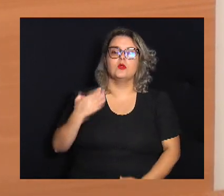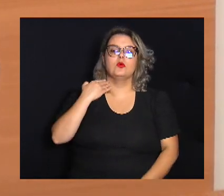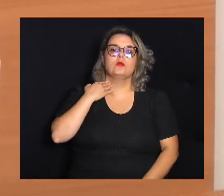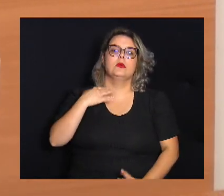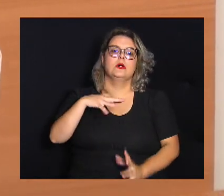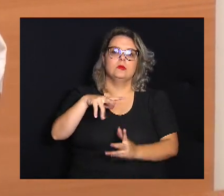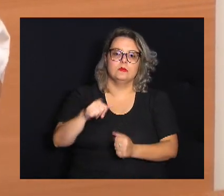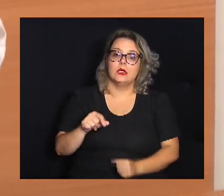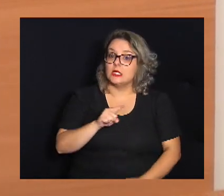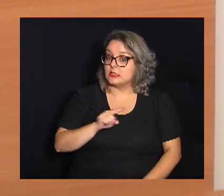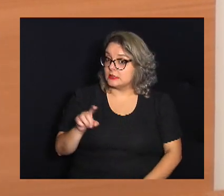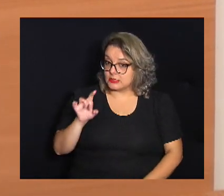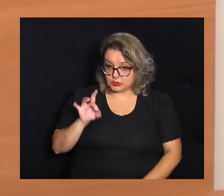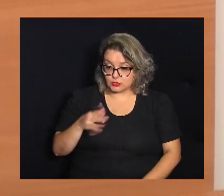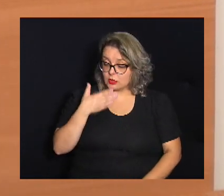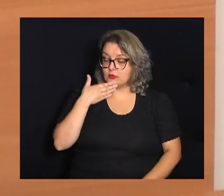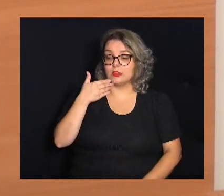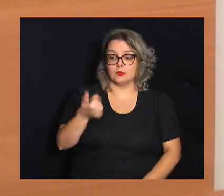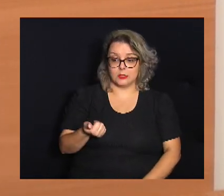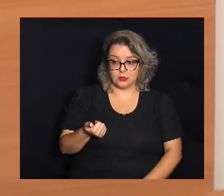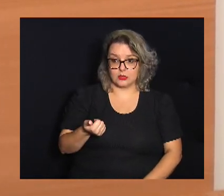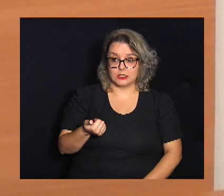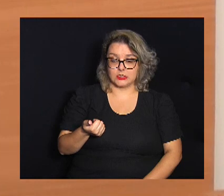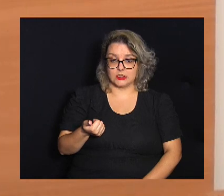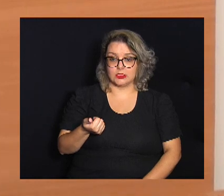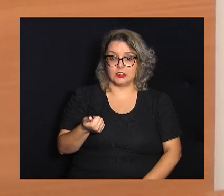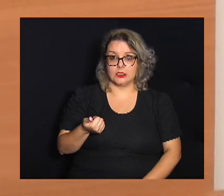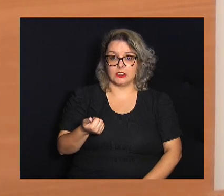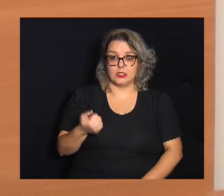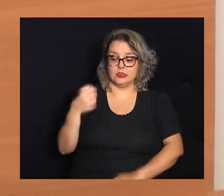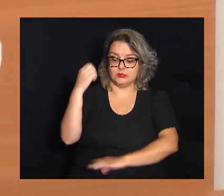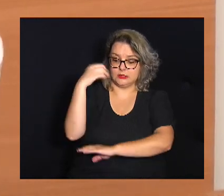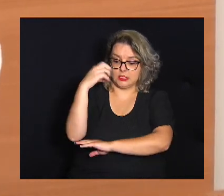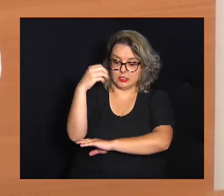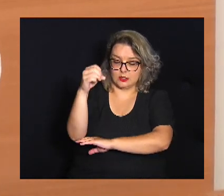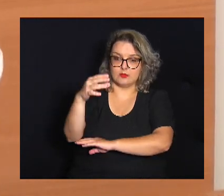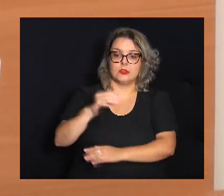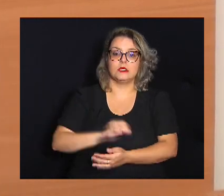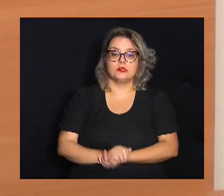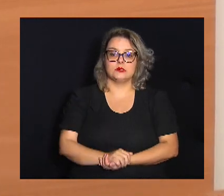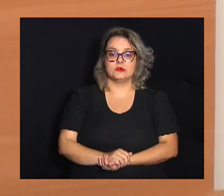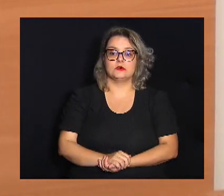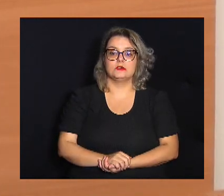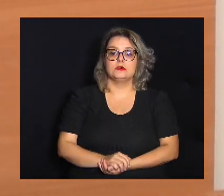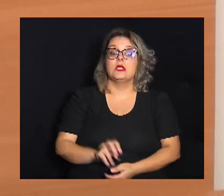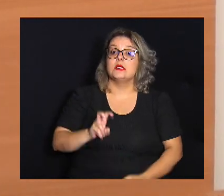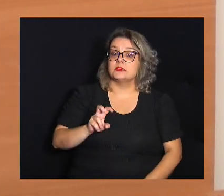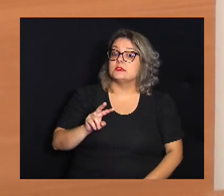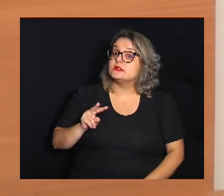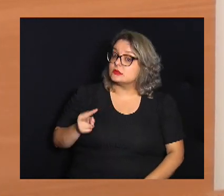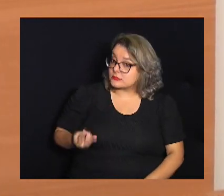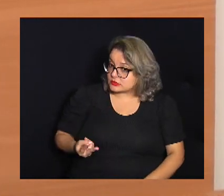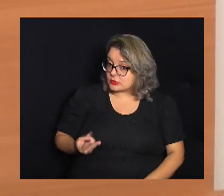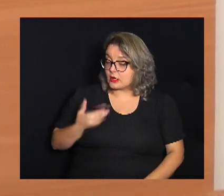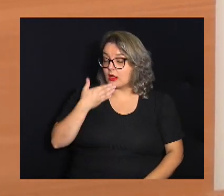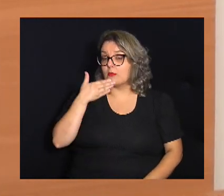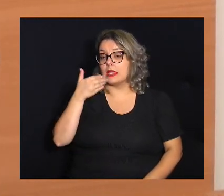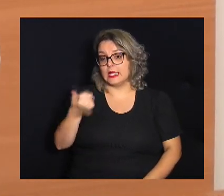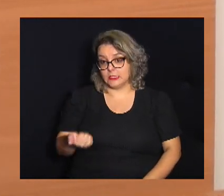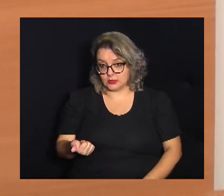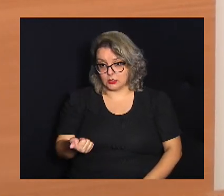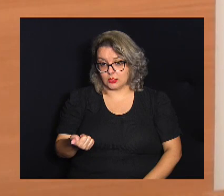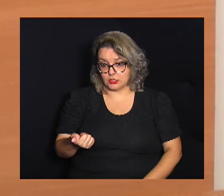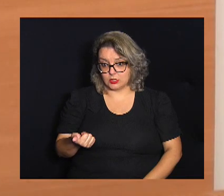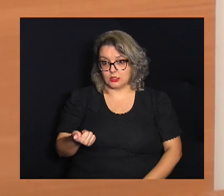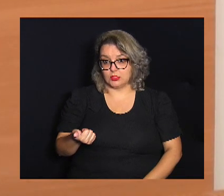Não só pela melhoria da iluminação, ela é 5 vezes melhor